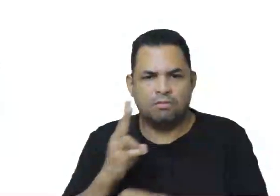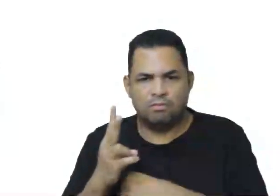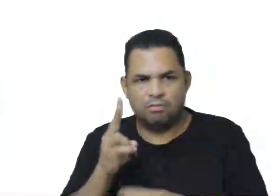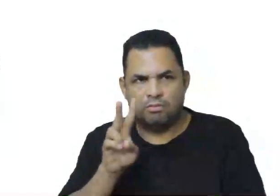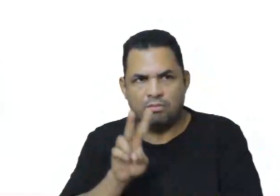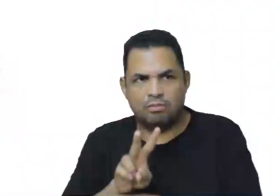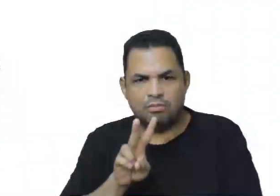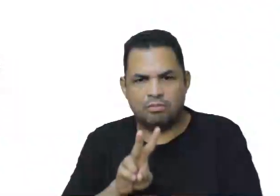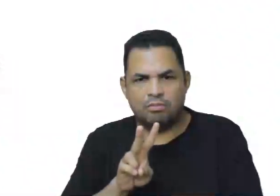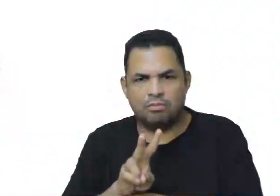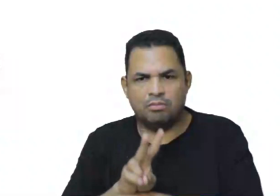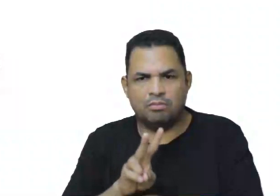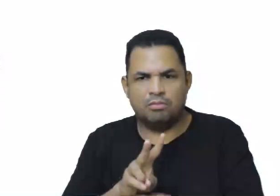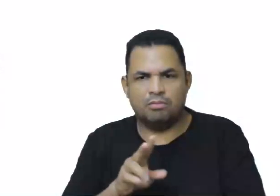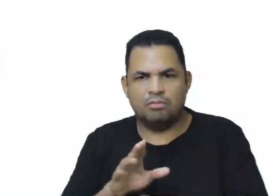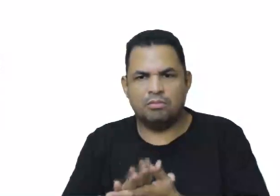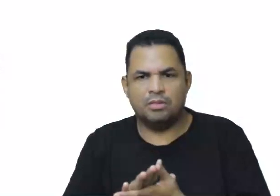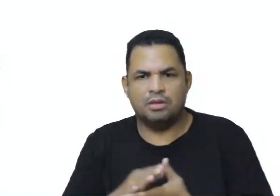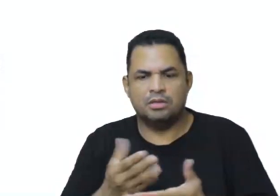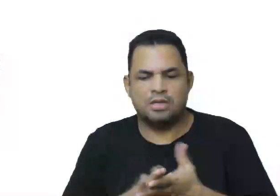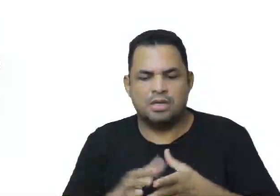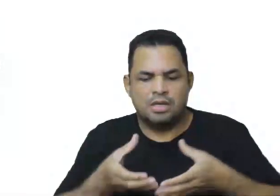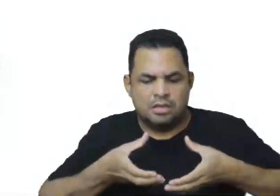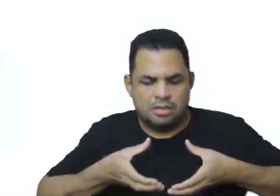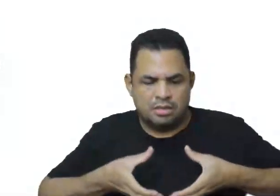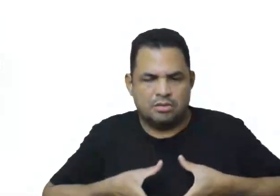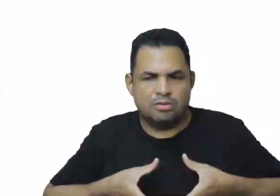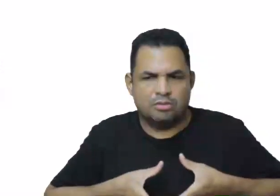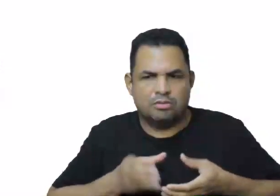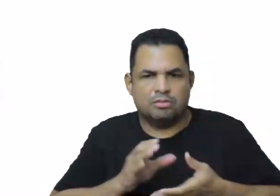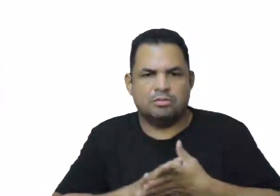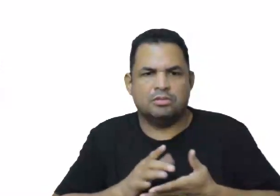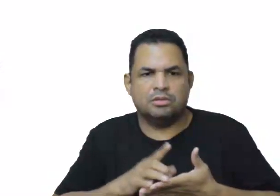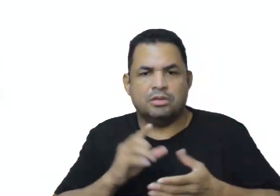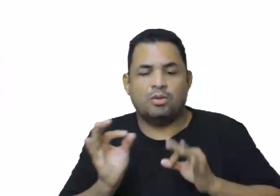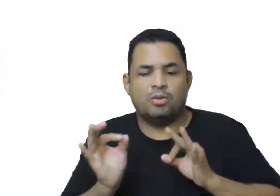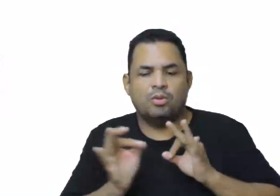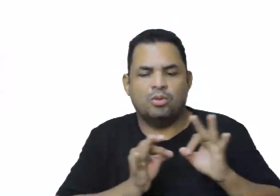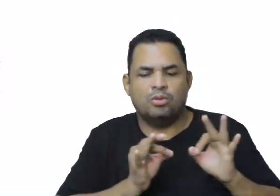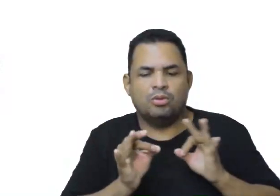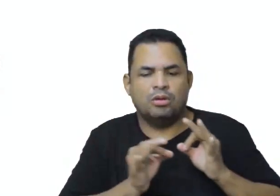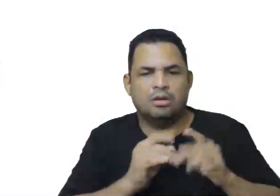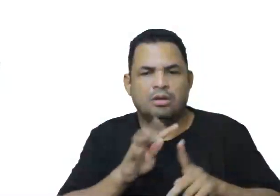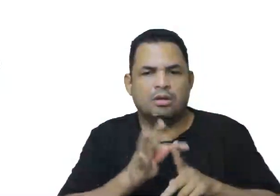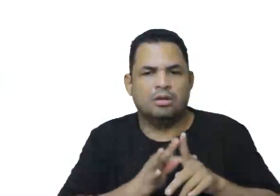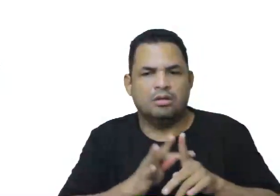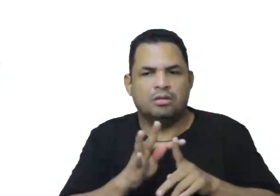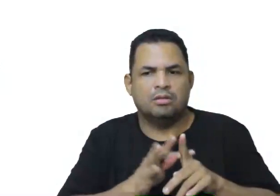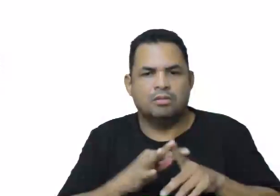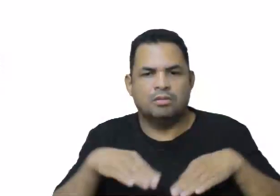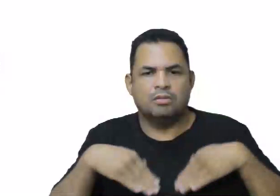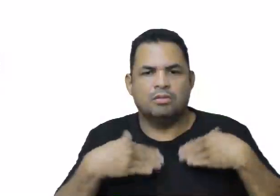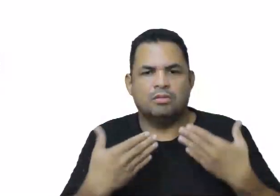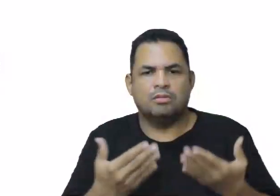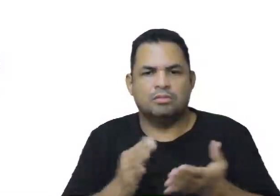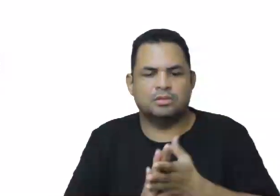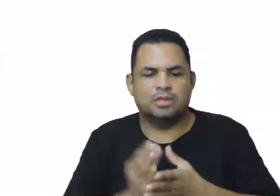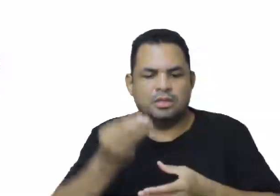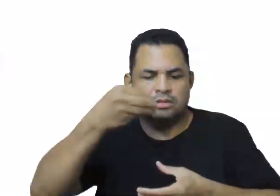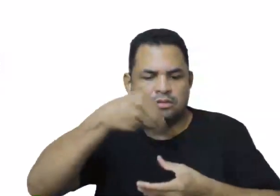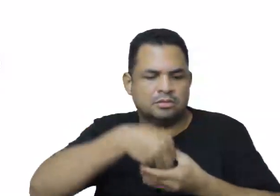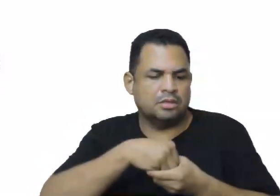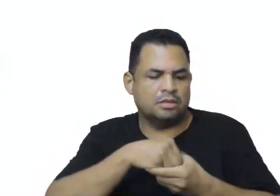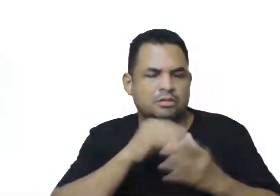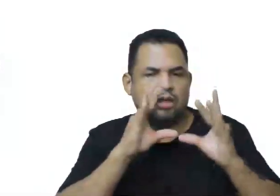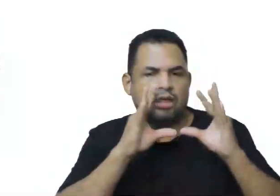no ventre materno de lesões e também manter a temperatura regularizada enquanto ele está imerso